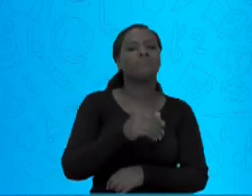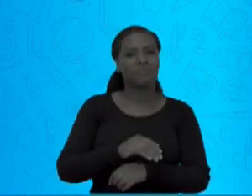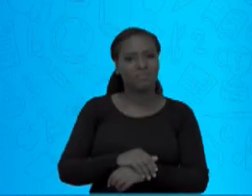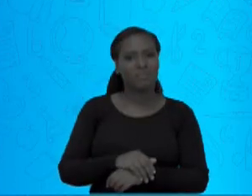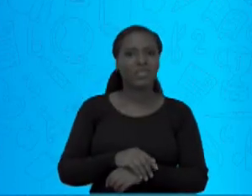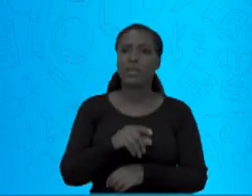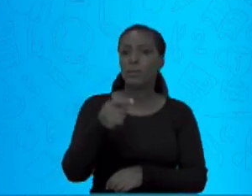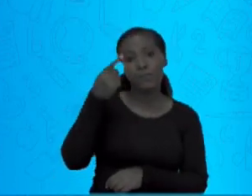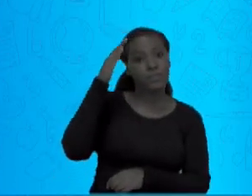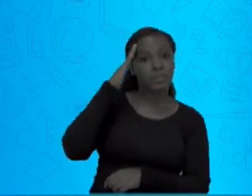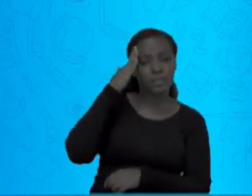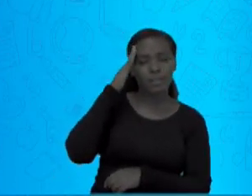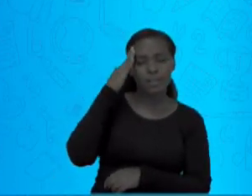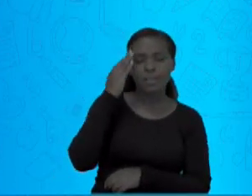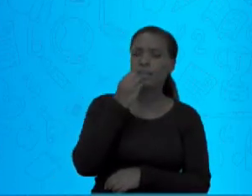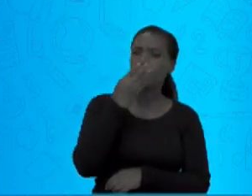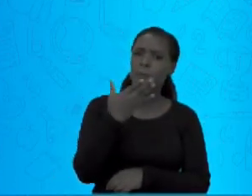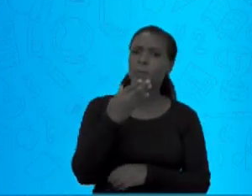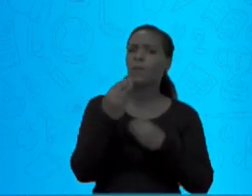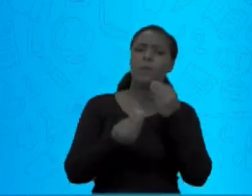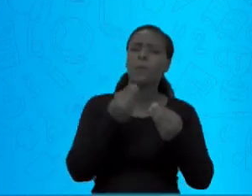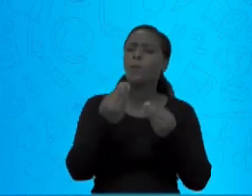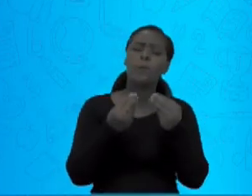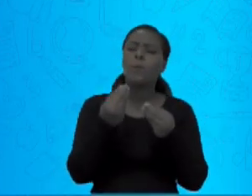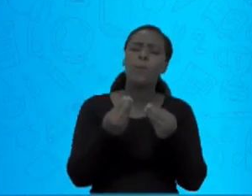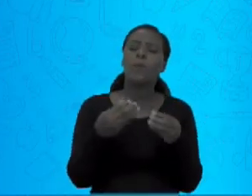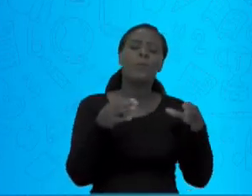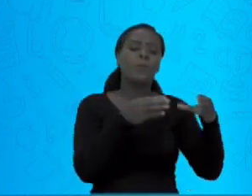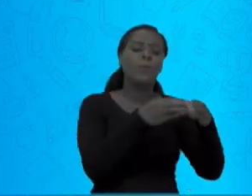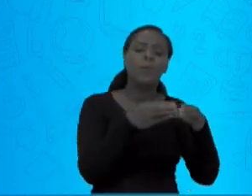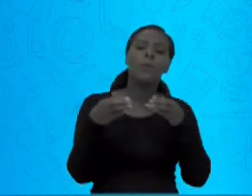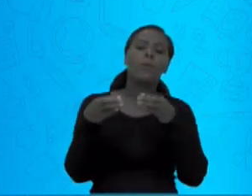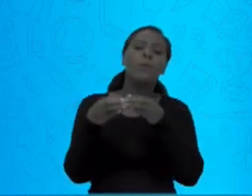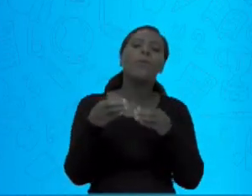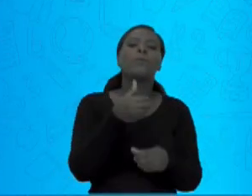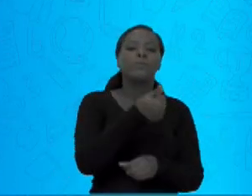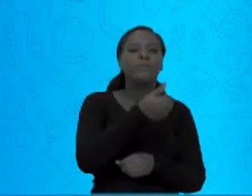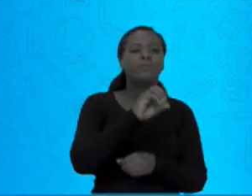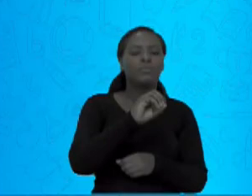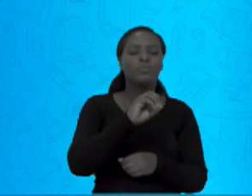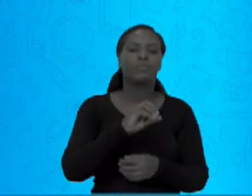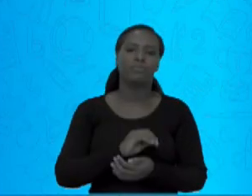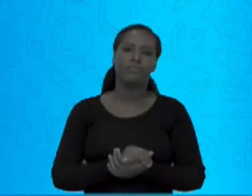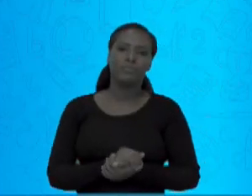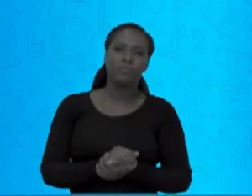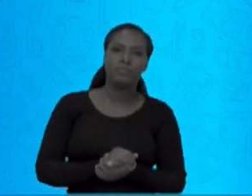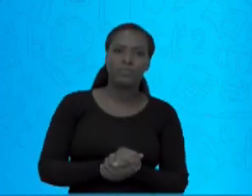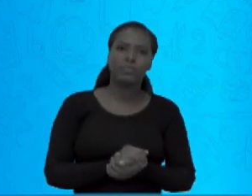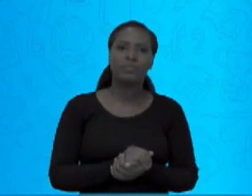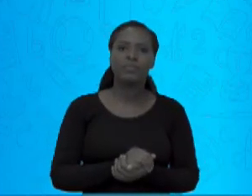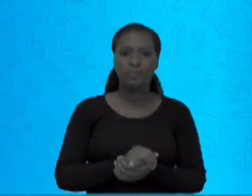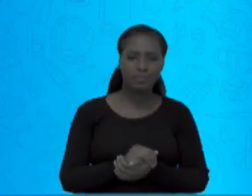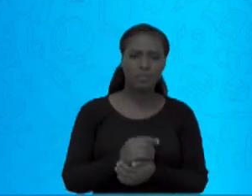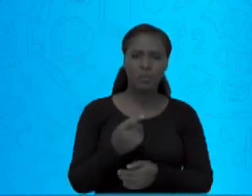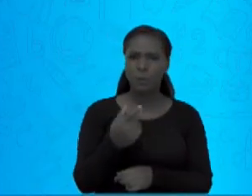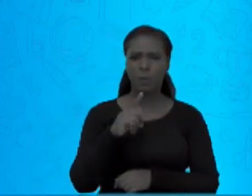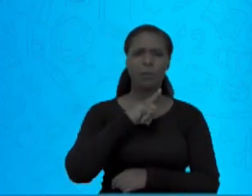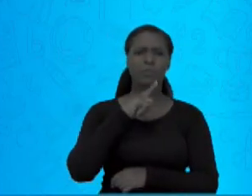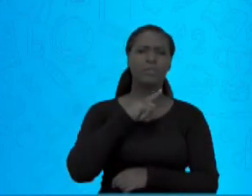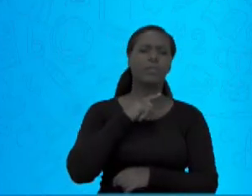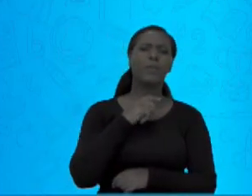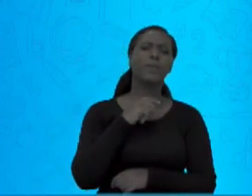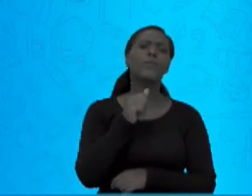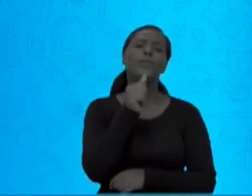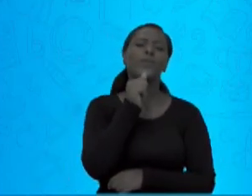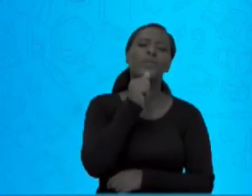Só para vocês entenderem como que funciona esse grupo com 10. Aqui nós temos um